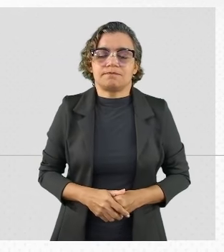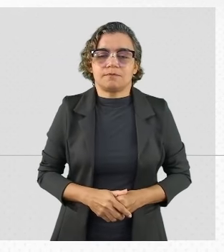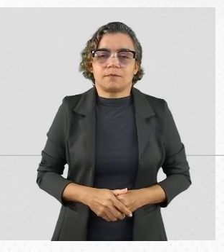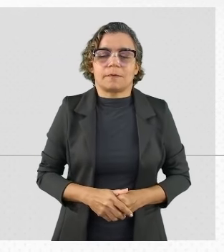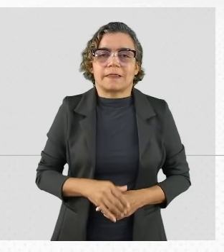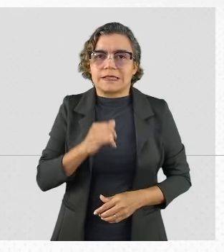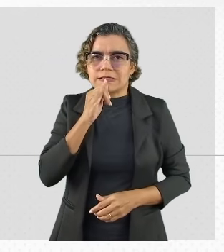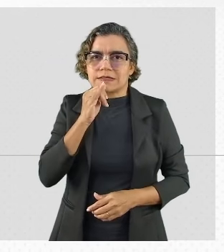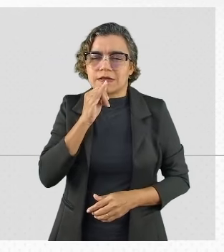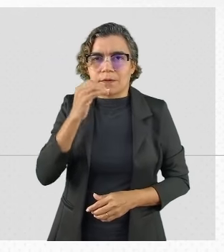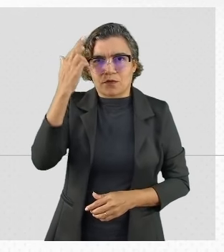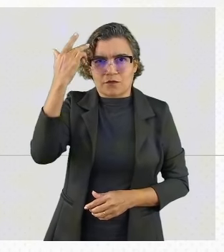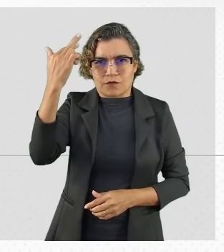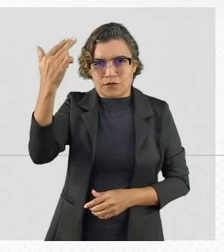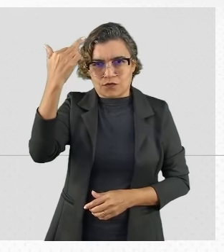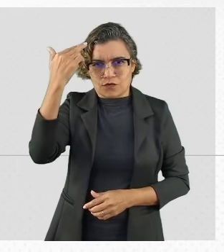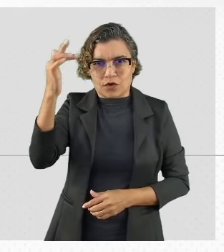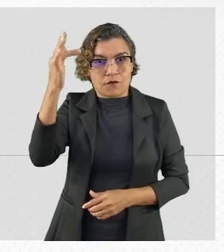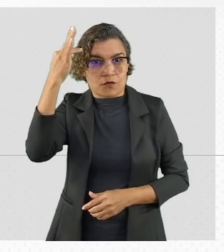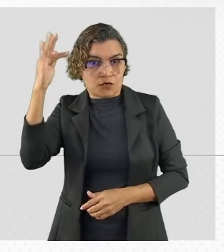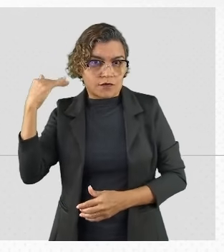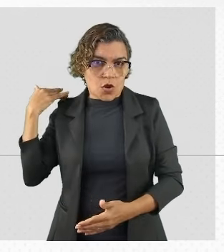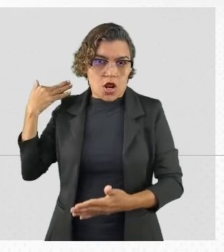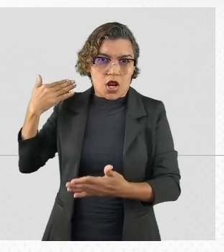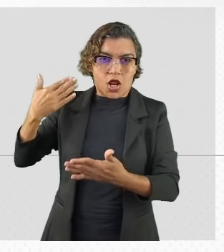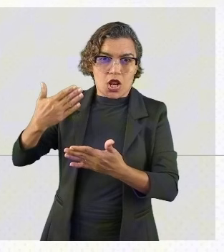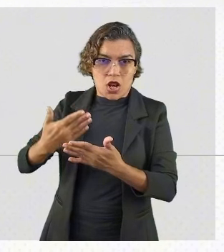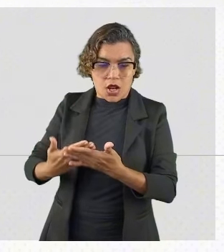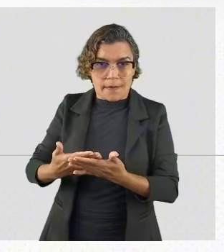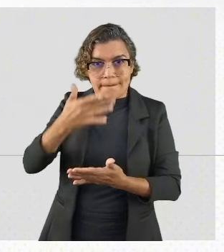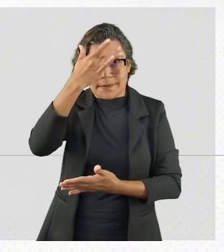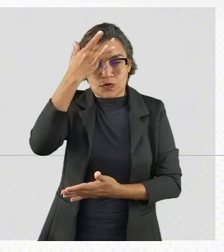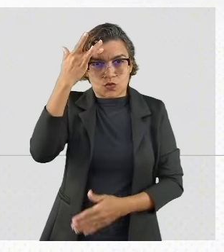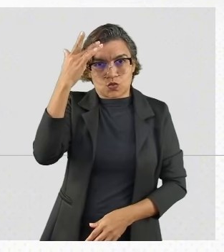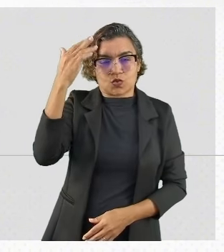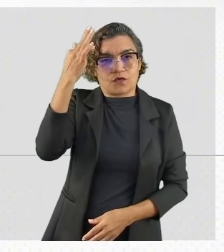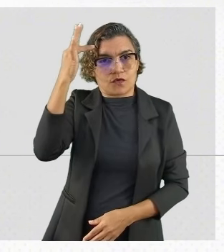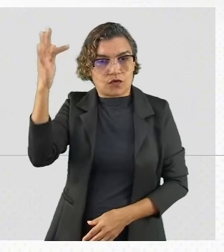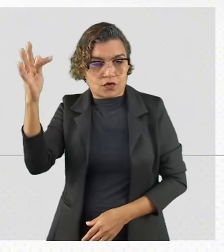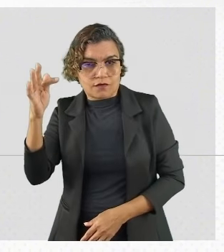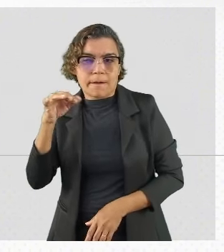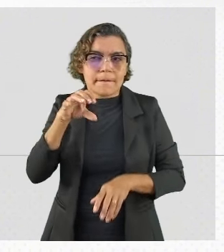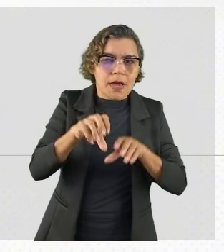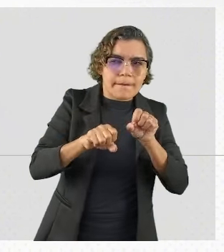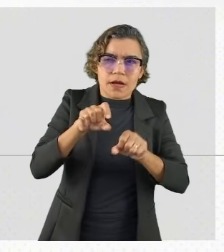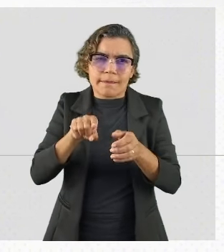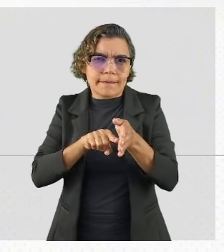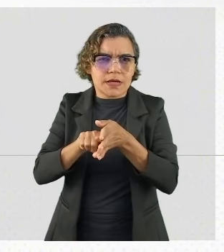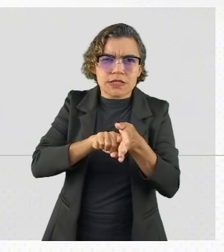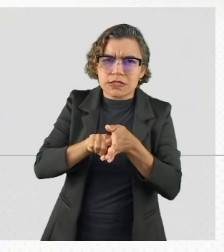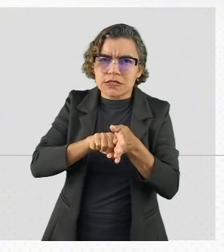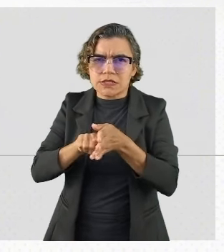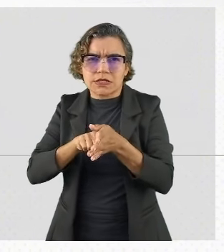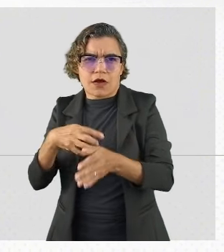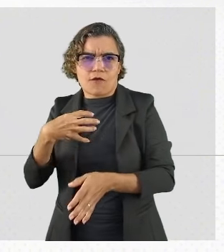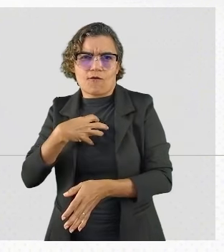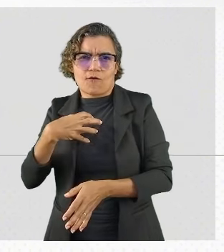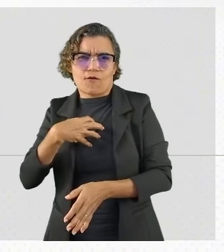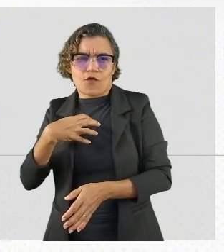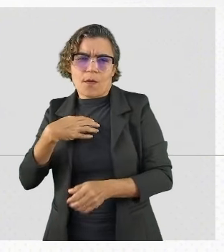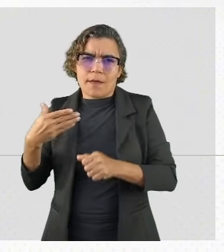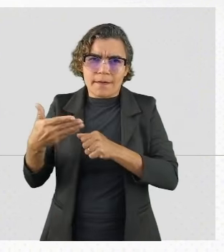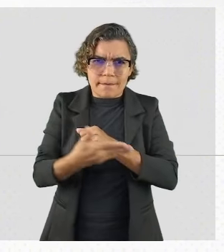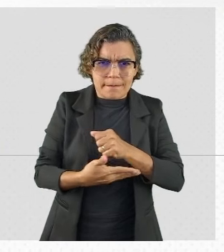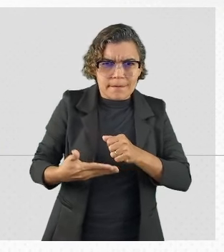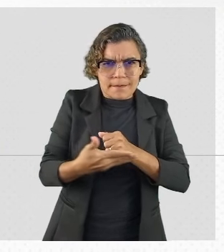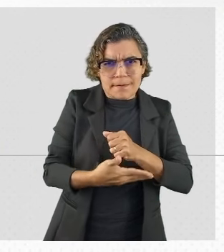Ao longo da história da filosofia, os filósofos buscaram a essência das coisas, né? Então, a realidade